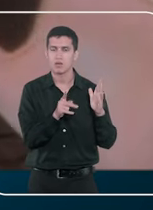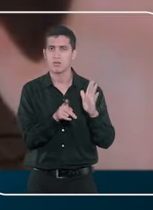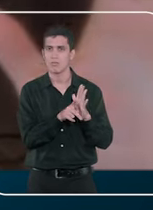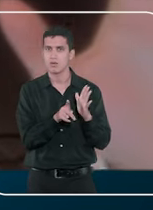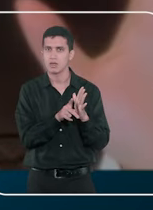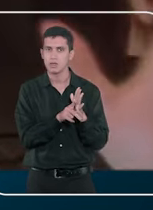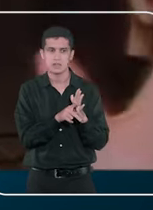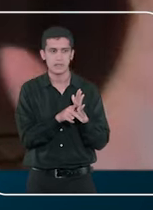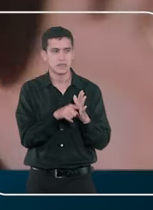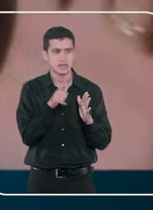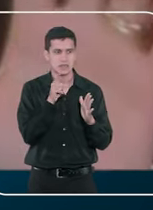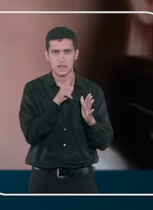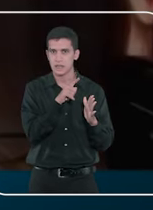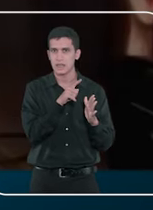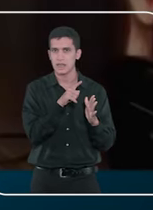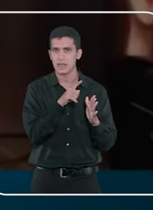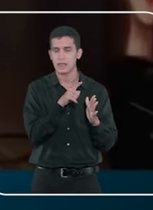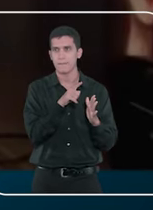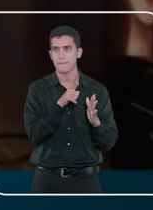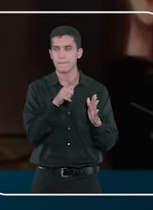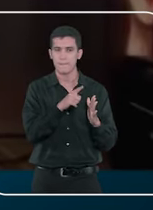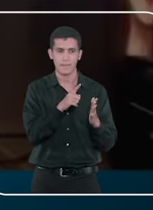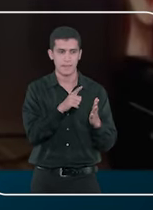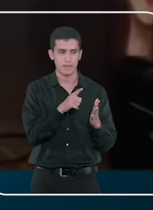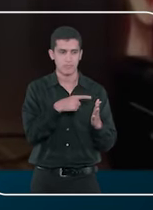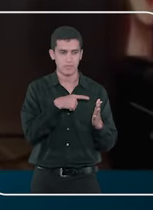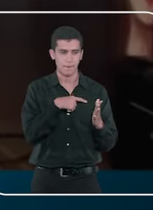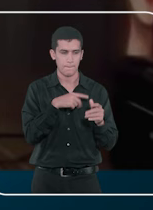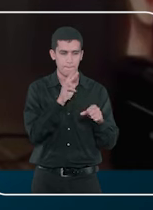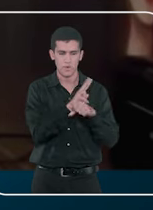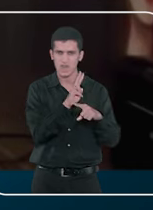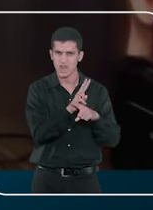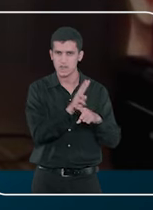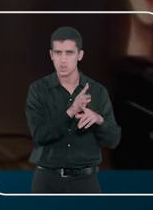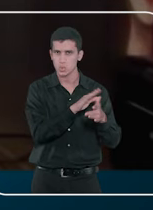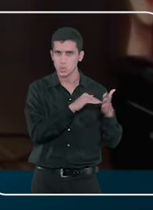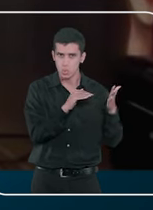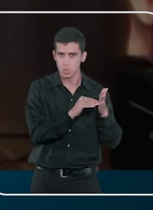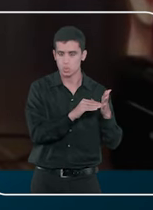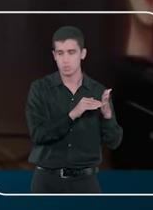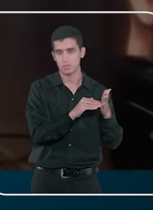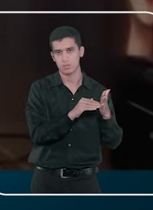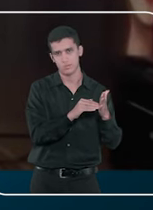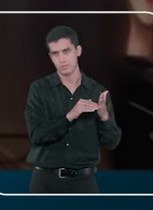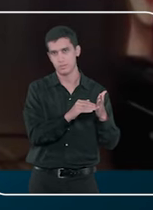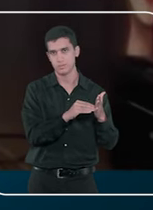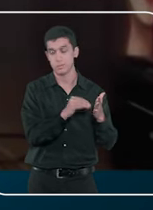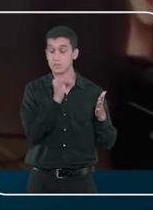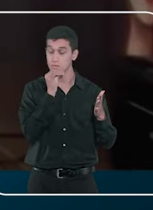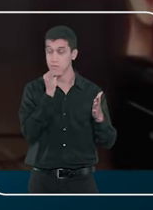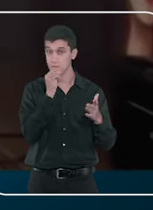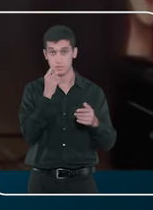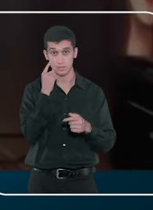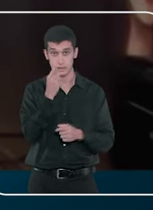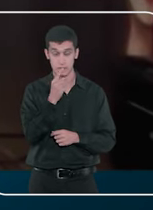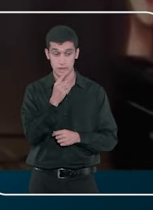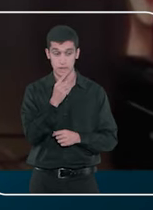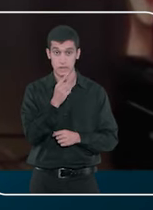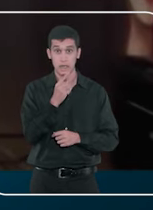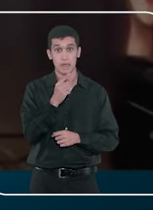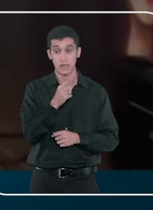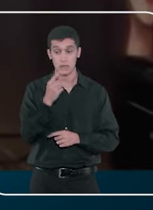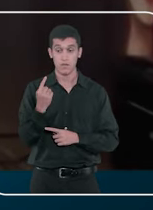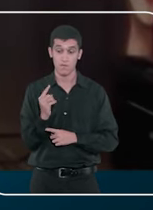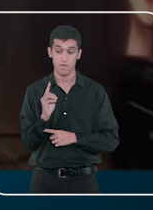blindagem absoluta. Veja bem, aquele que vem frente ao poder público